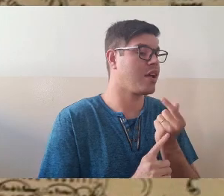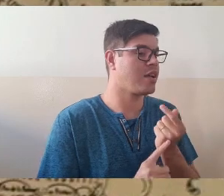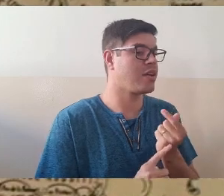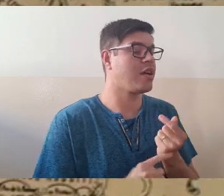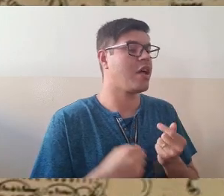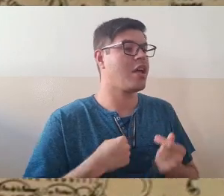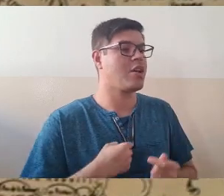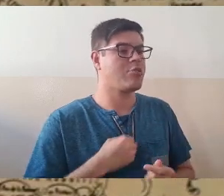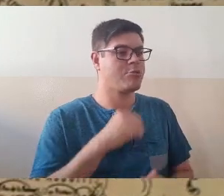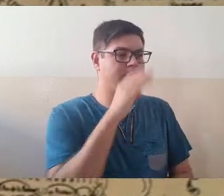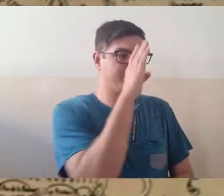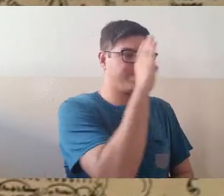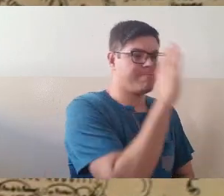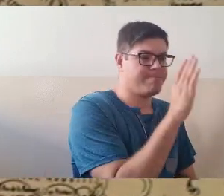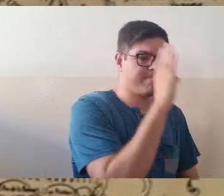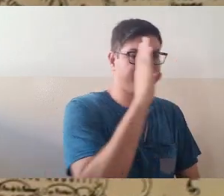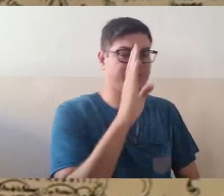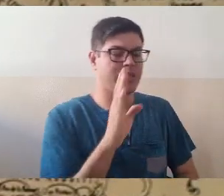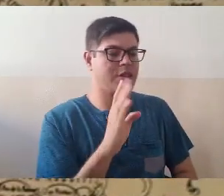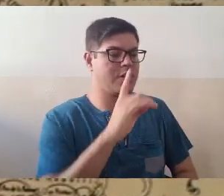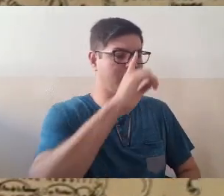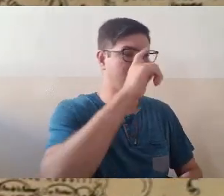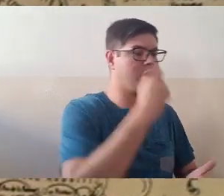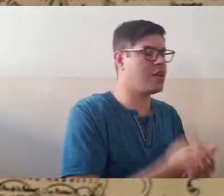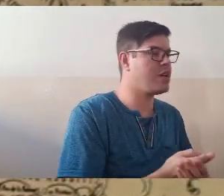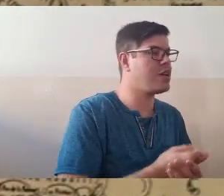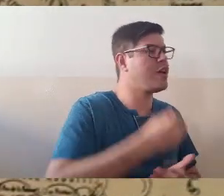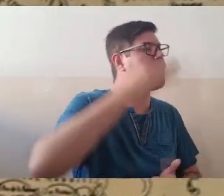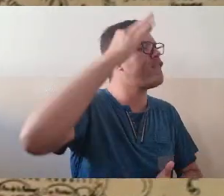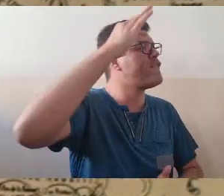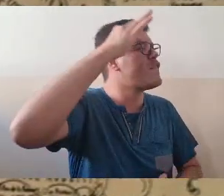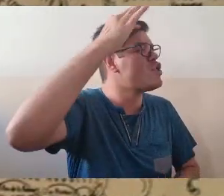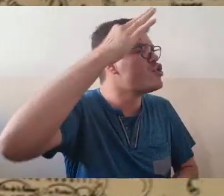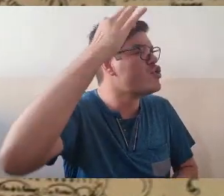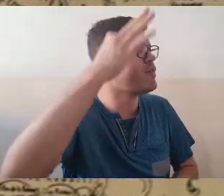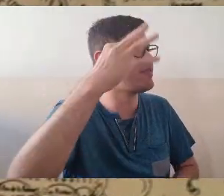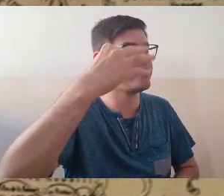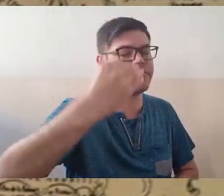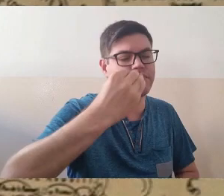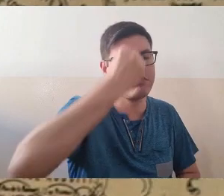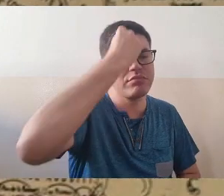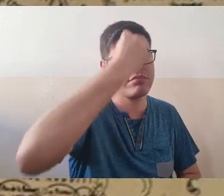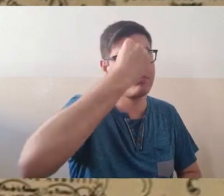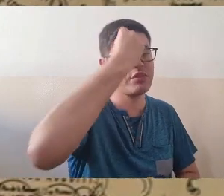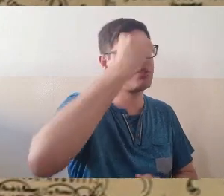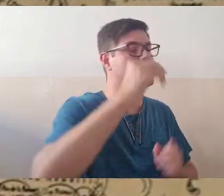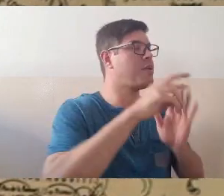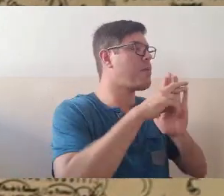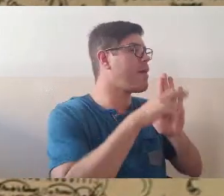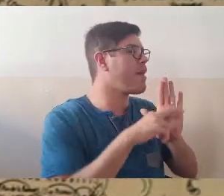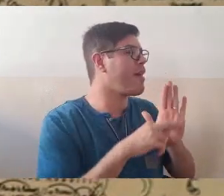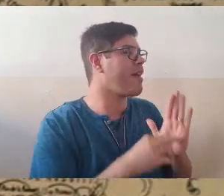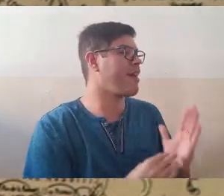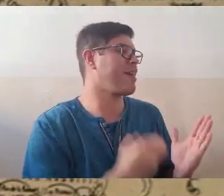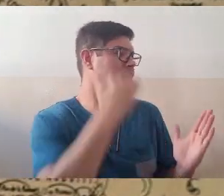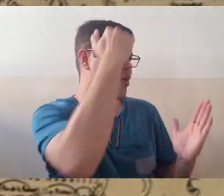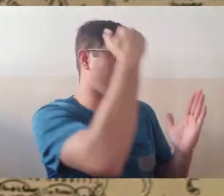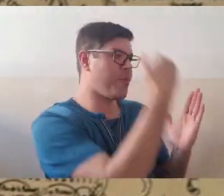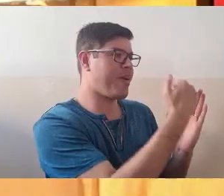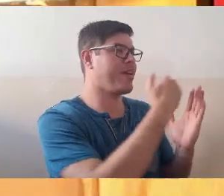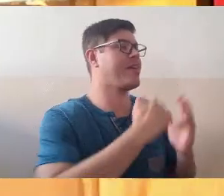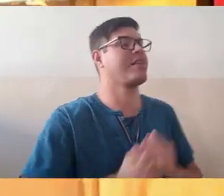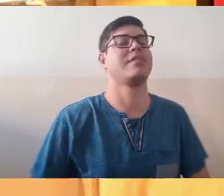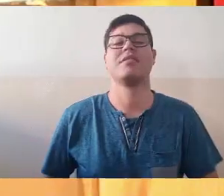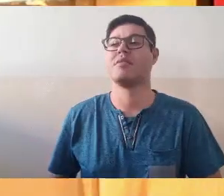determinante de filosofia mesmo, de entendimento e de regra. Muito bem. Bom,